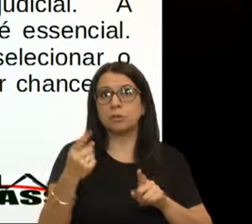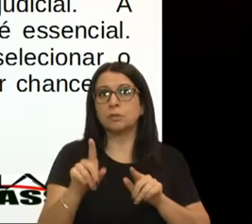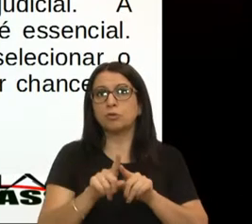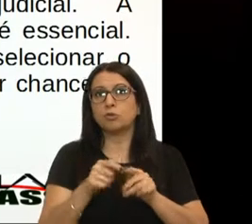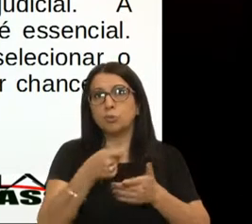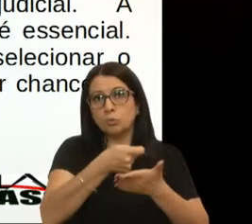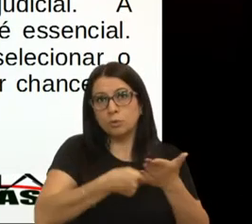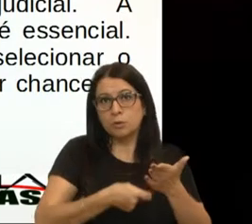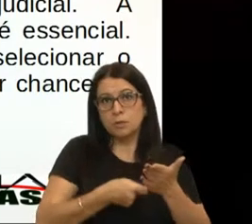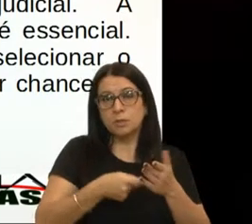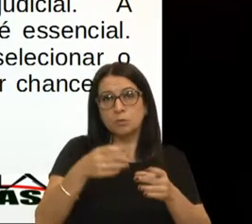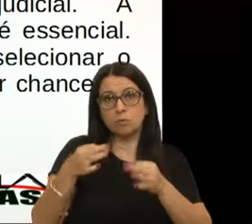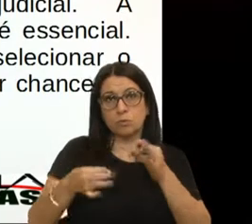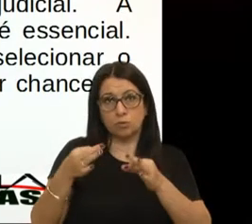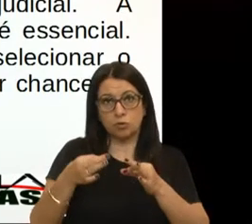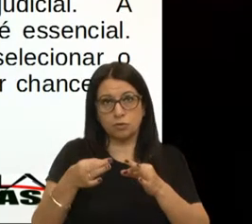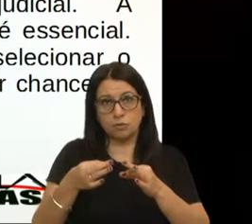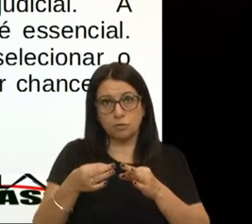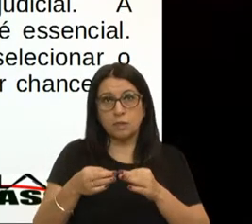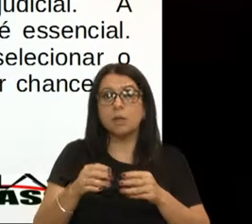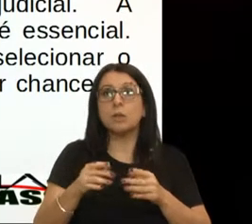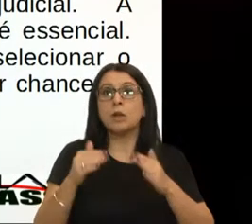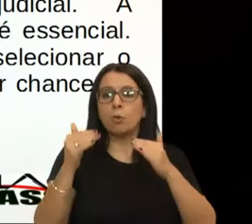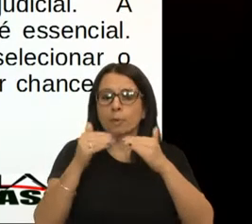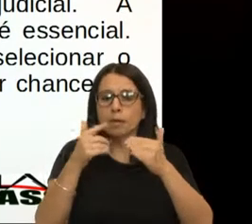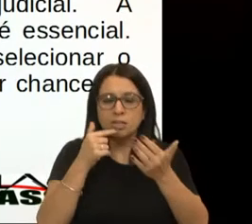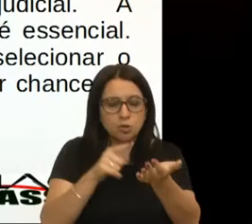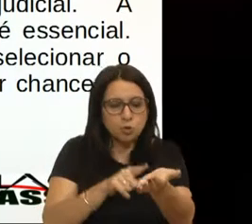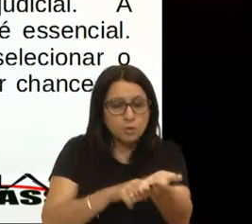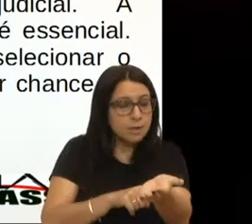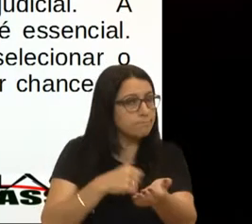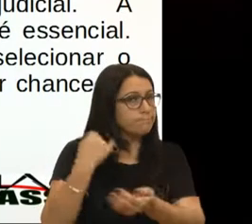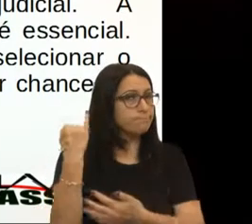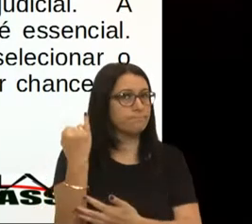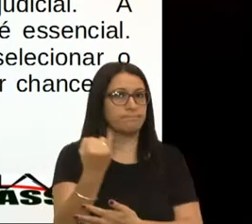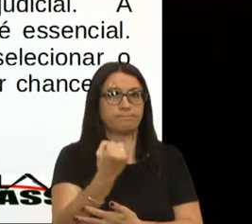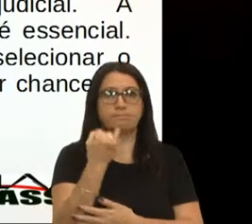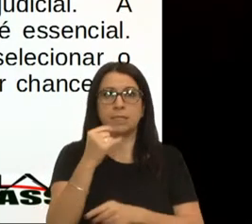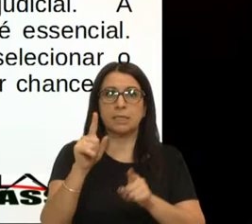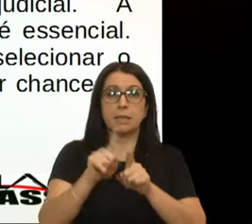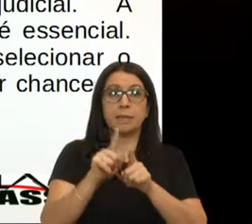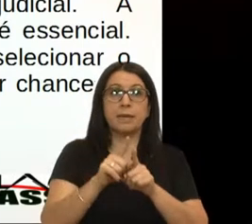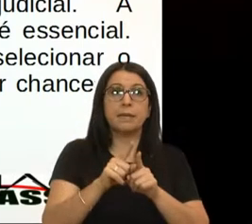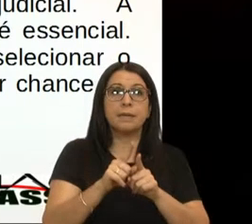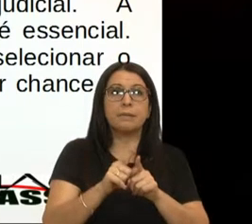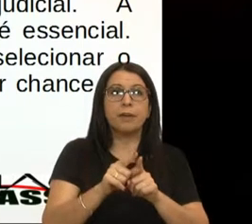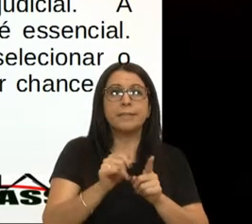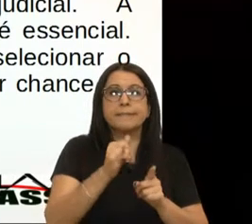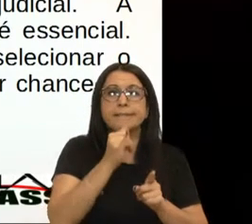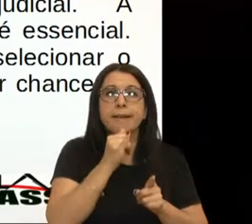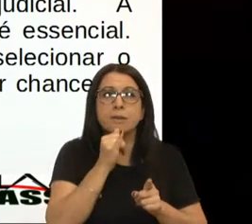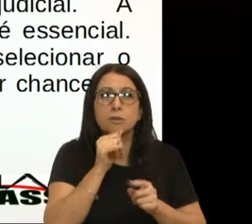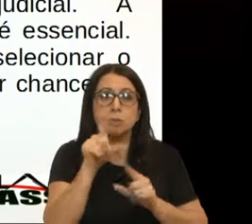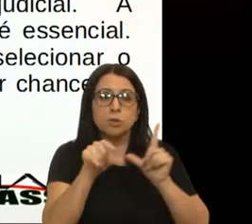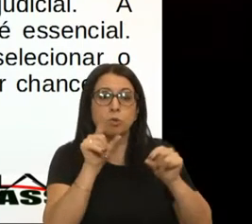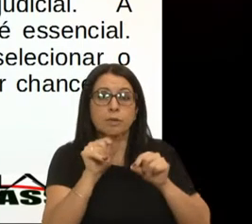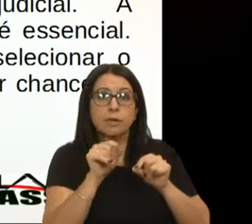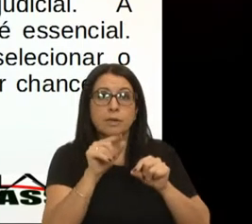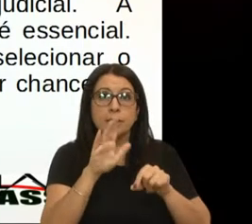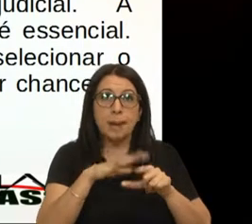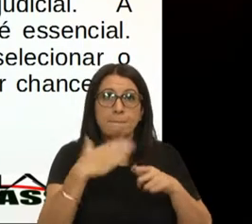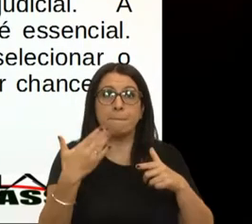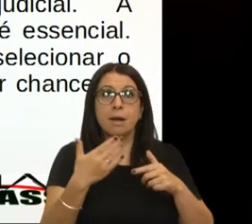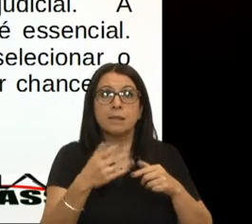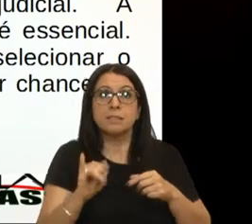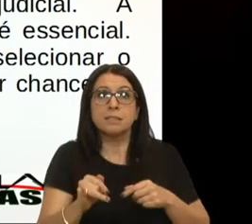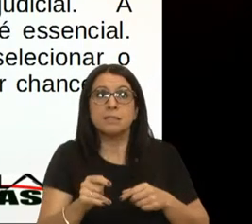autorização judicial. A compatibilidade sanguínea é essencial e há também testes para selecionar o doador que apresenta maior